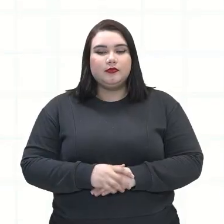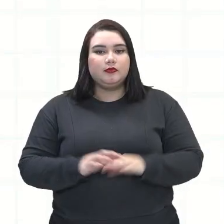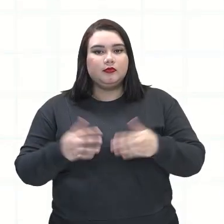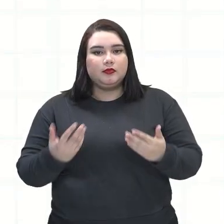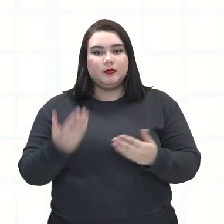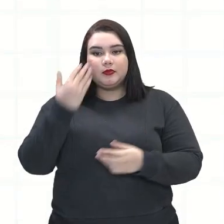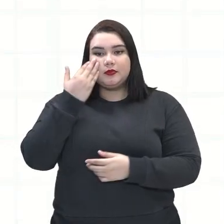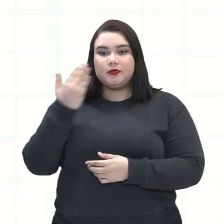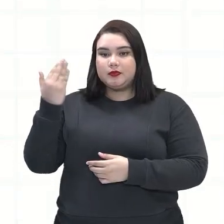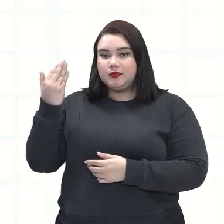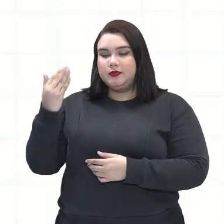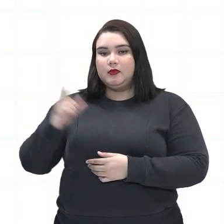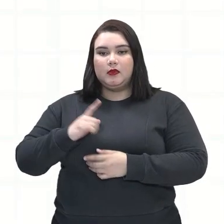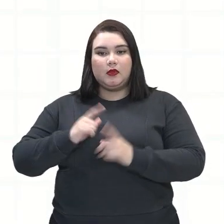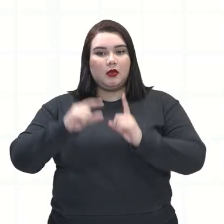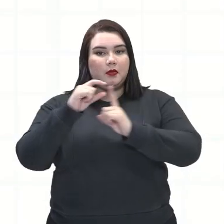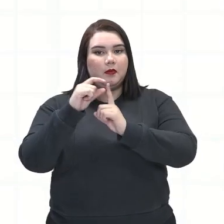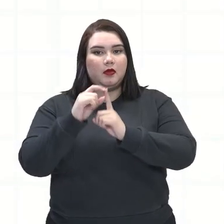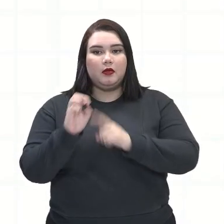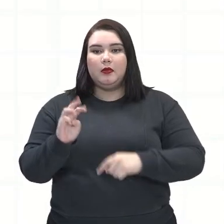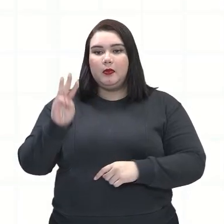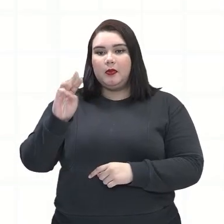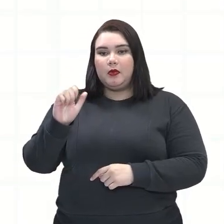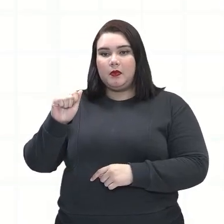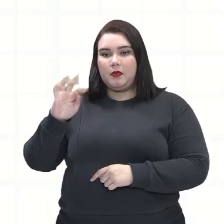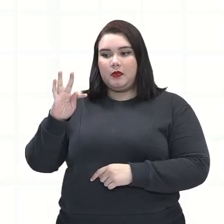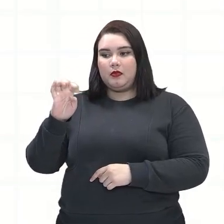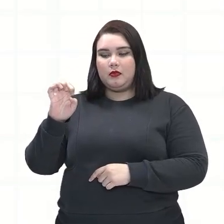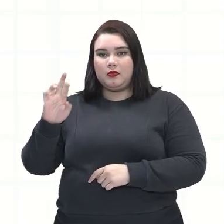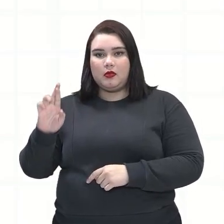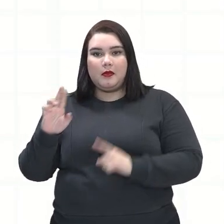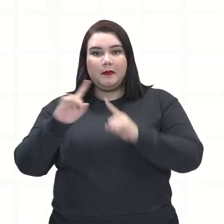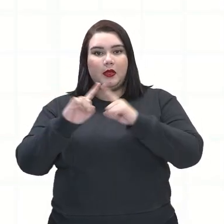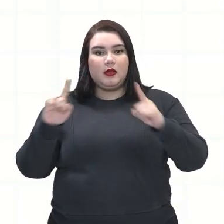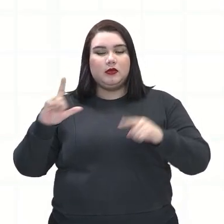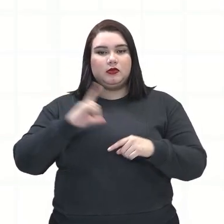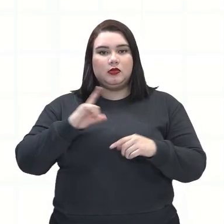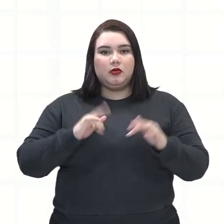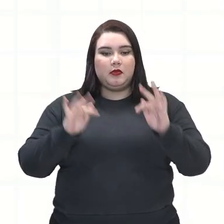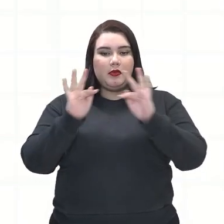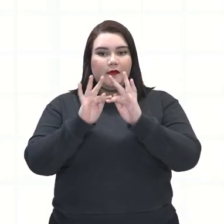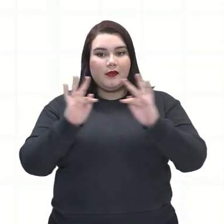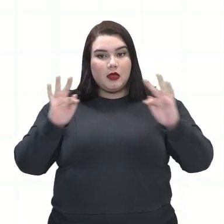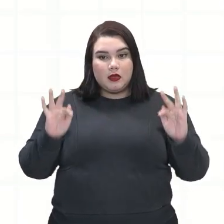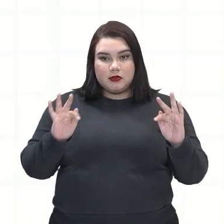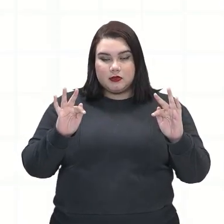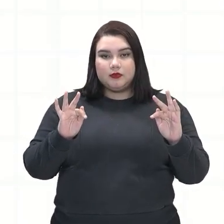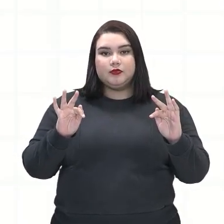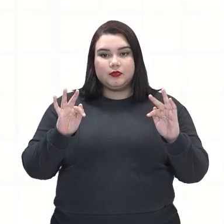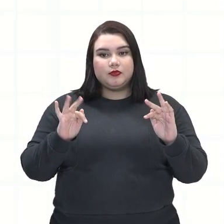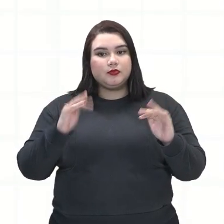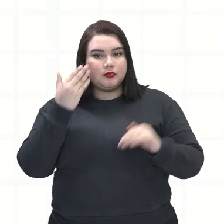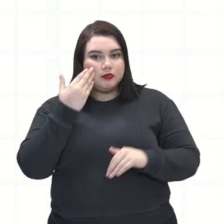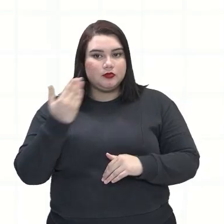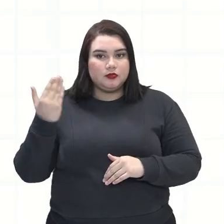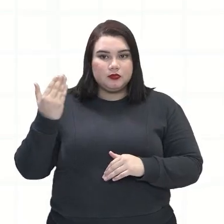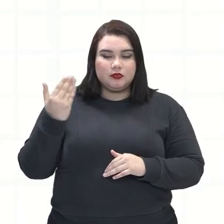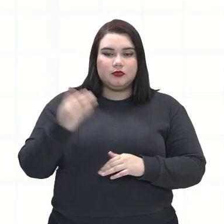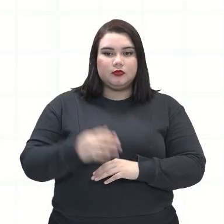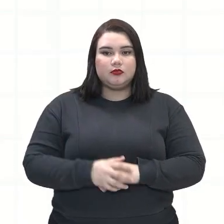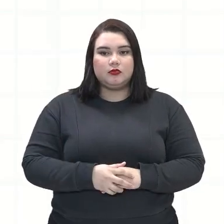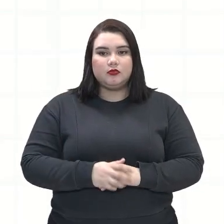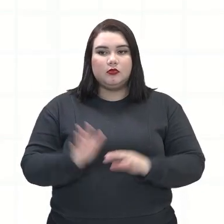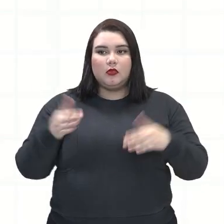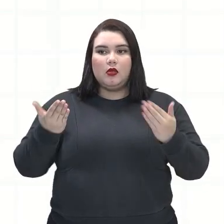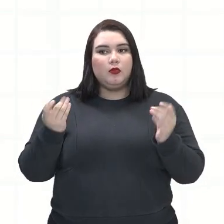noun. Mas ela vem acompanhada de uma expressão que eu posso contabilizar, ok? Então, vamos ver aqui